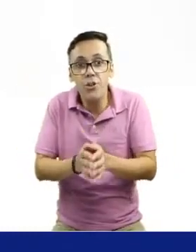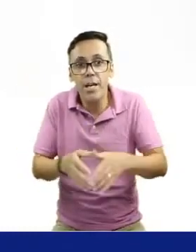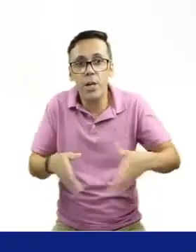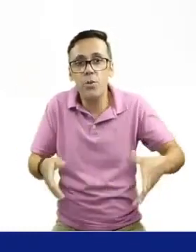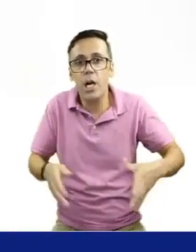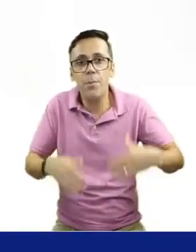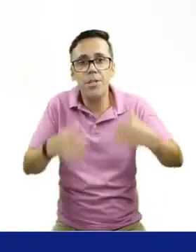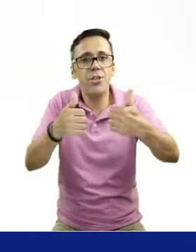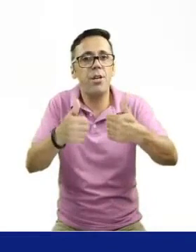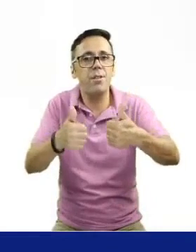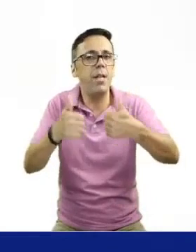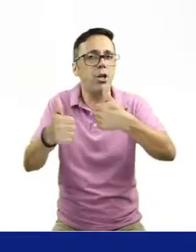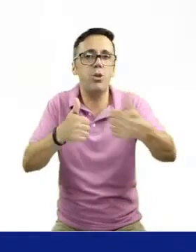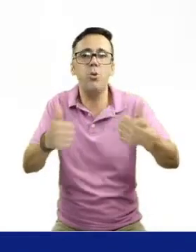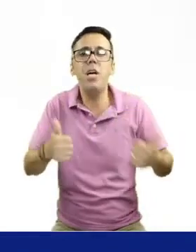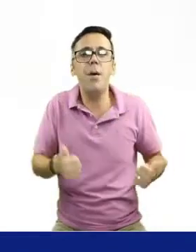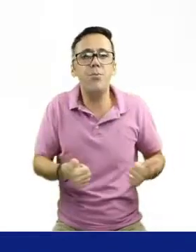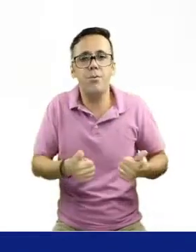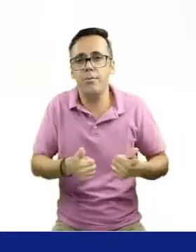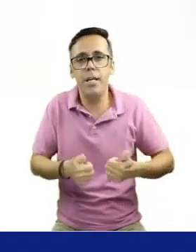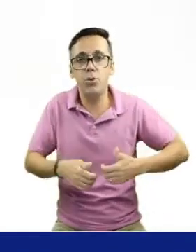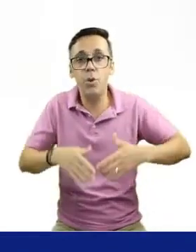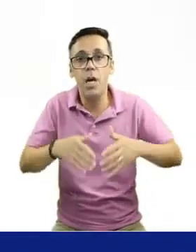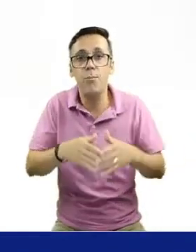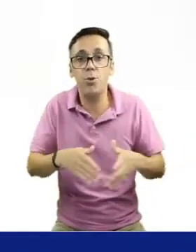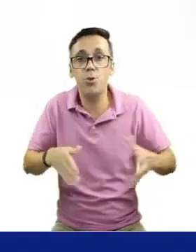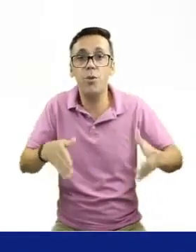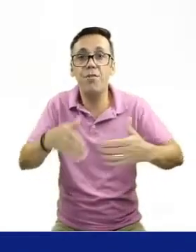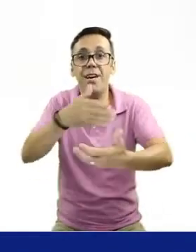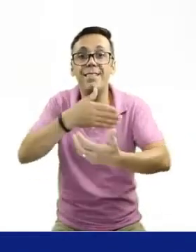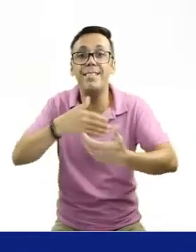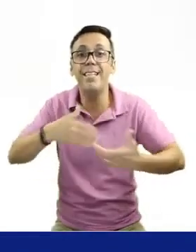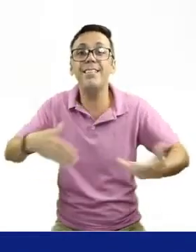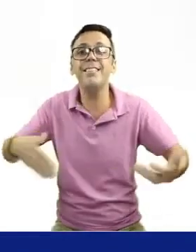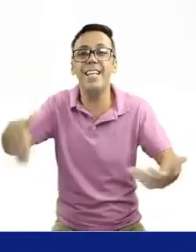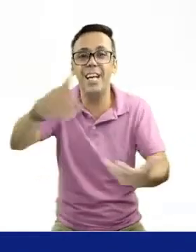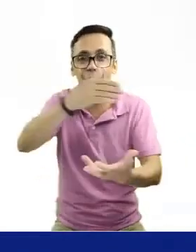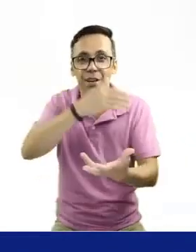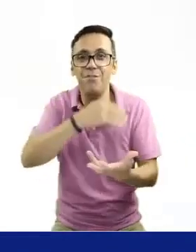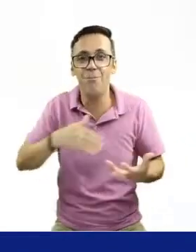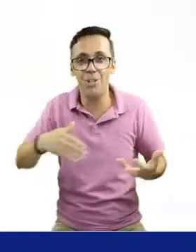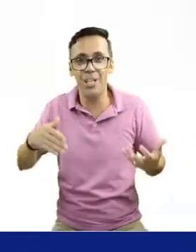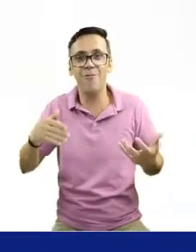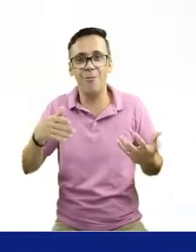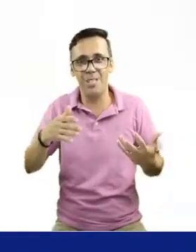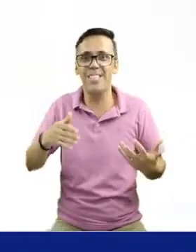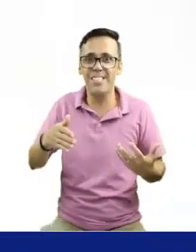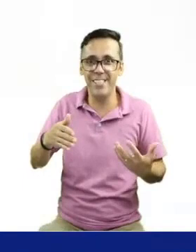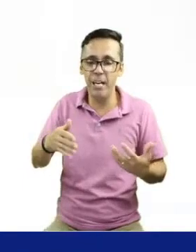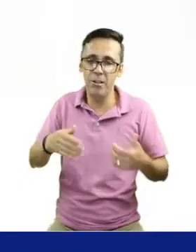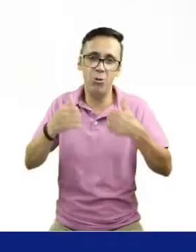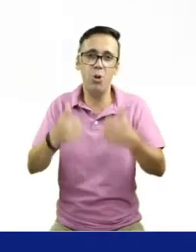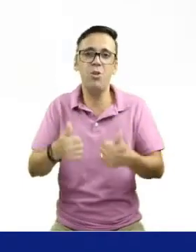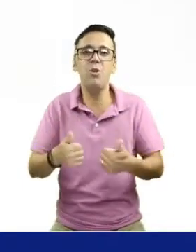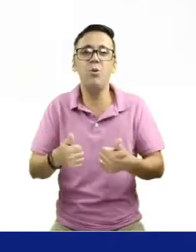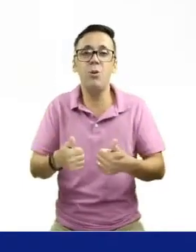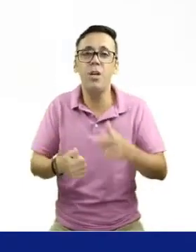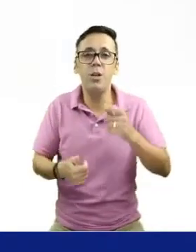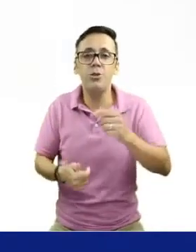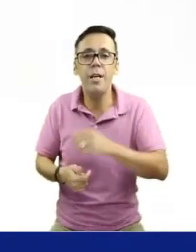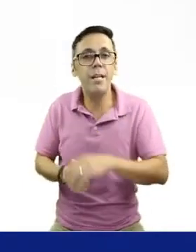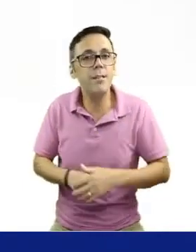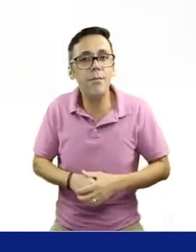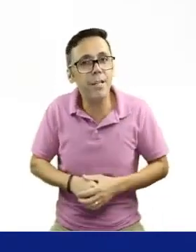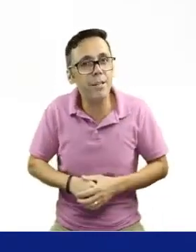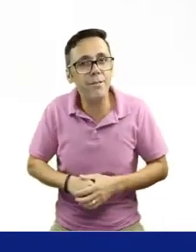quando eles chegaram no campo eles acharam assinar Já tô no campo né tô no campo Já estou na fazenda da UFMG e vamos assim dizer estou